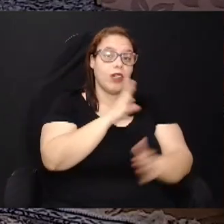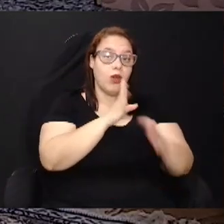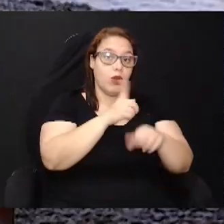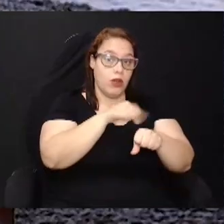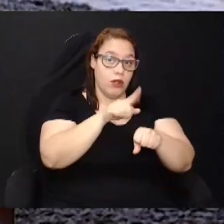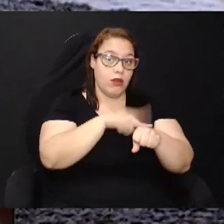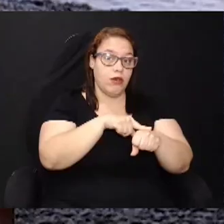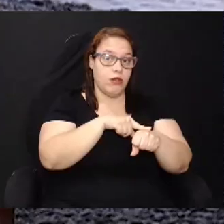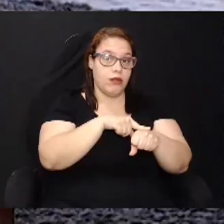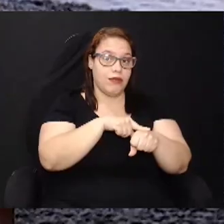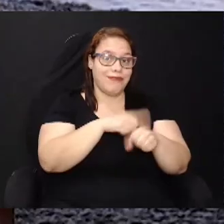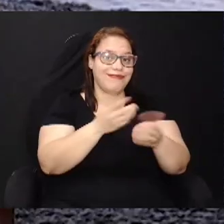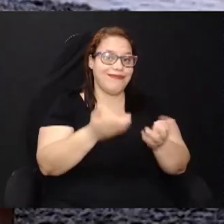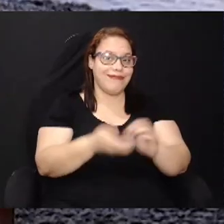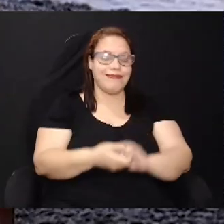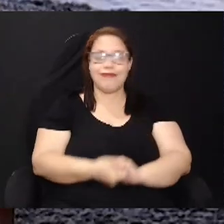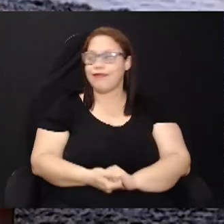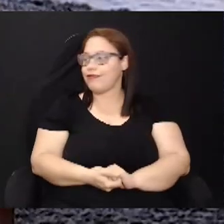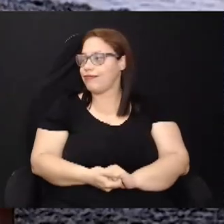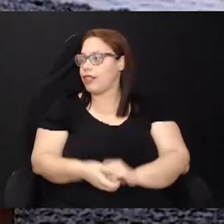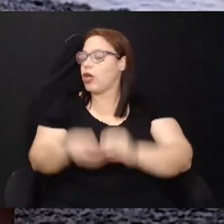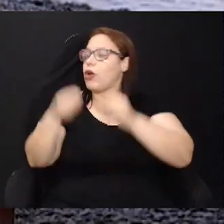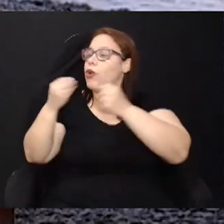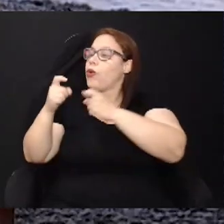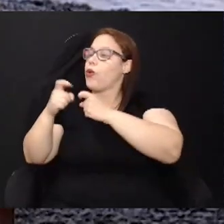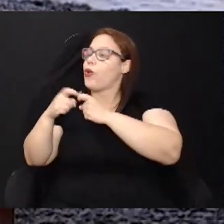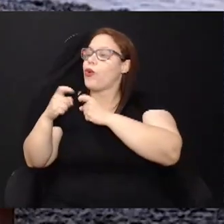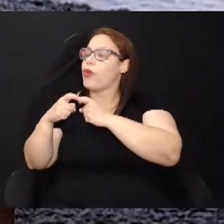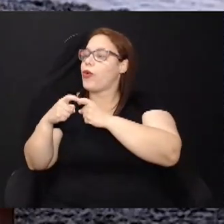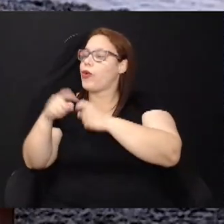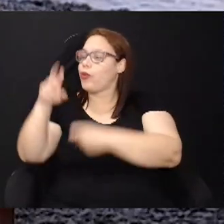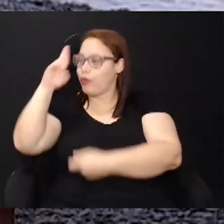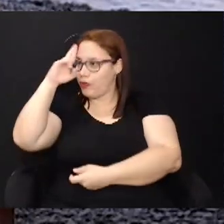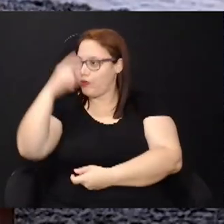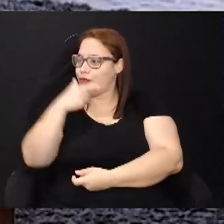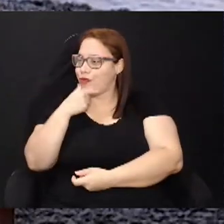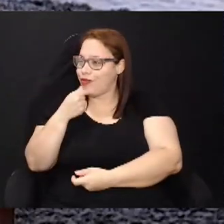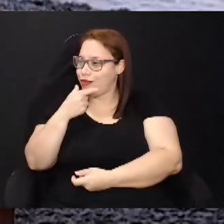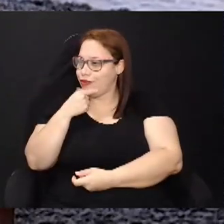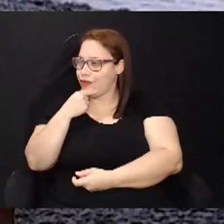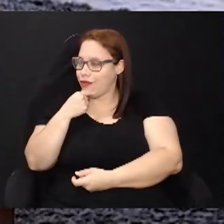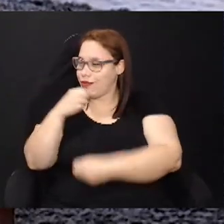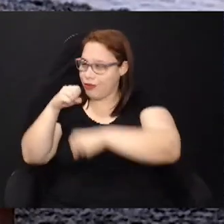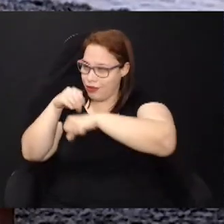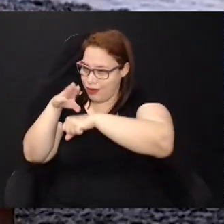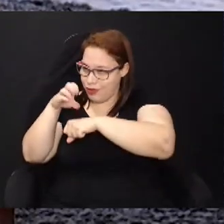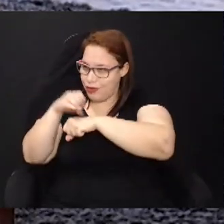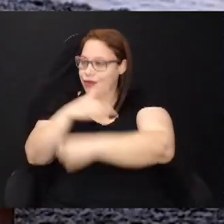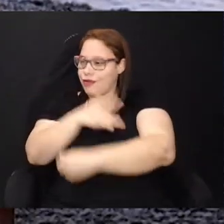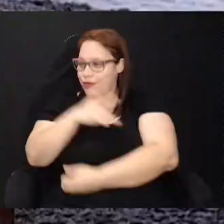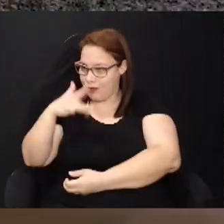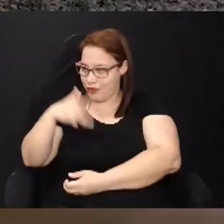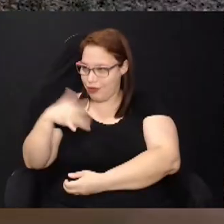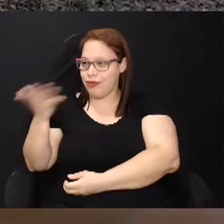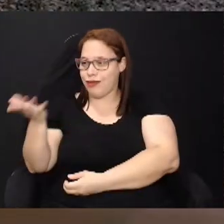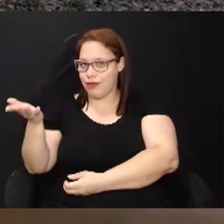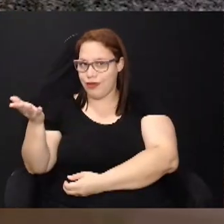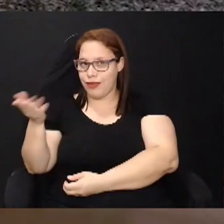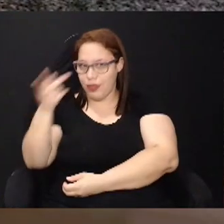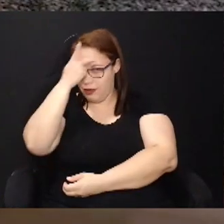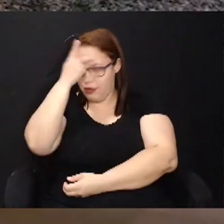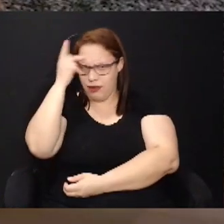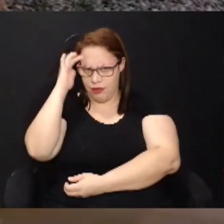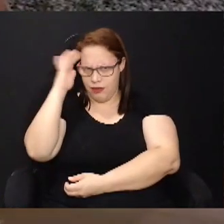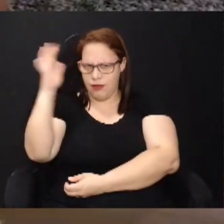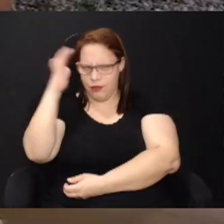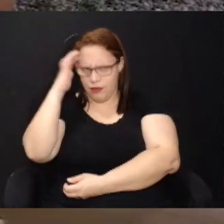gênero. E aí, como médico, o senhor sempre tem algumas dicas de saúde, né, para as pessoas, imagino. O senhor acredita